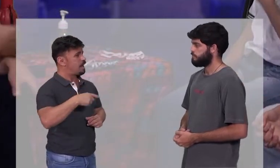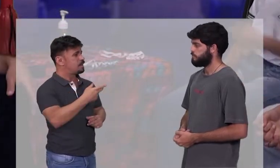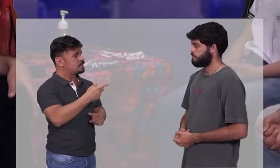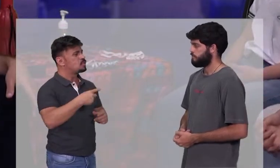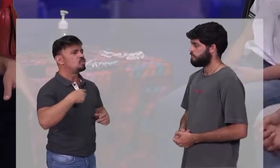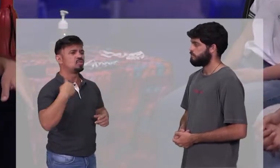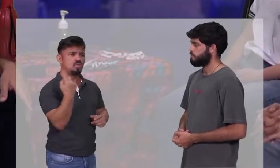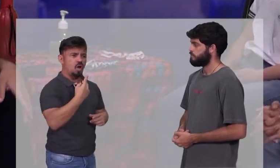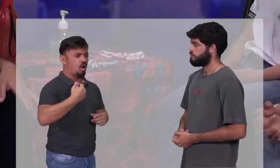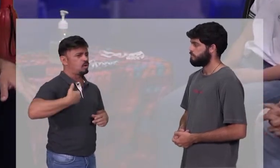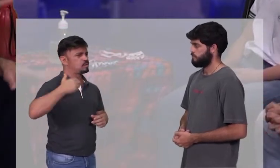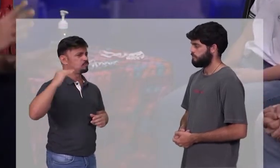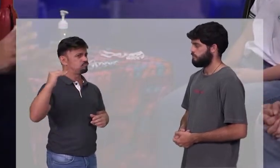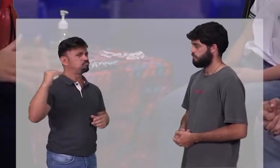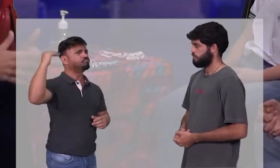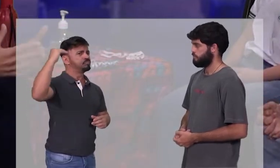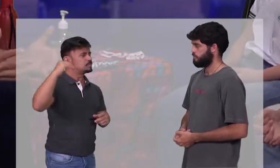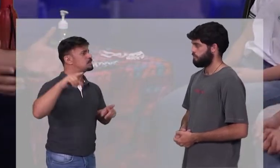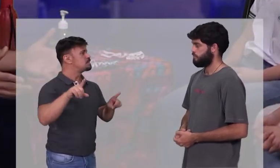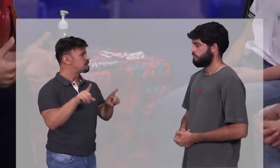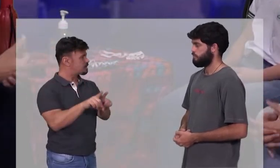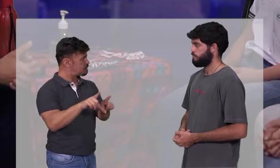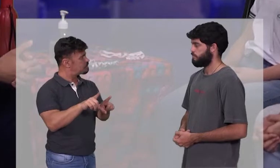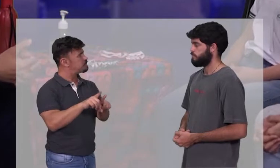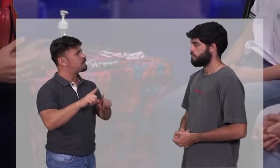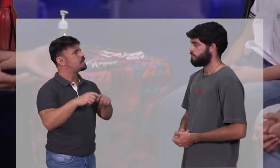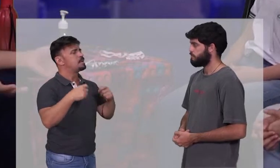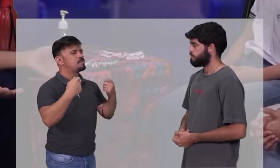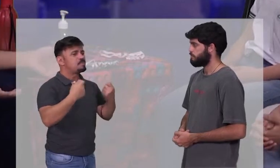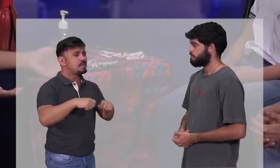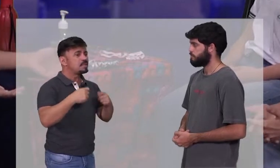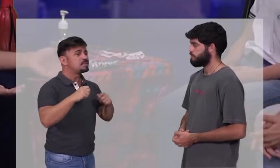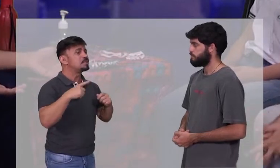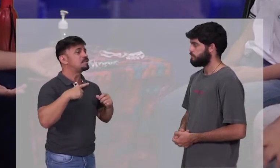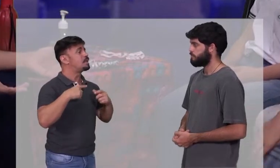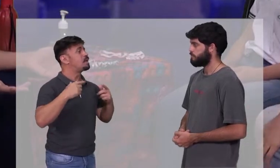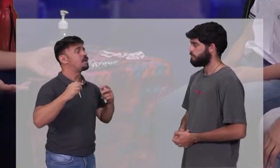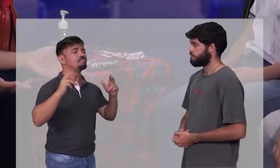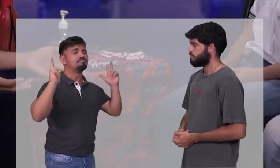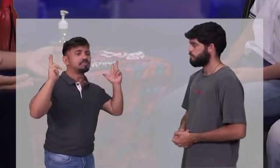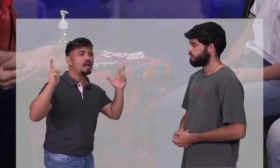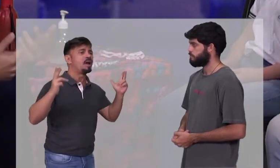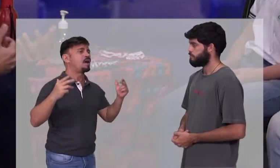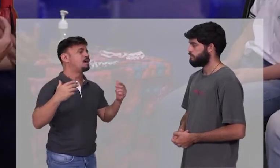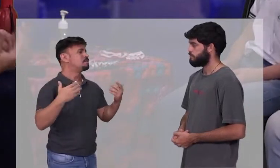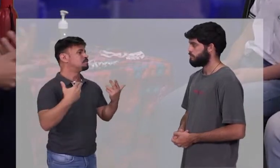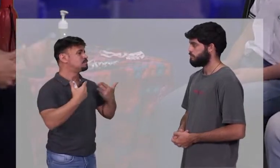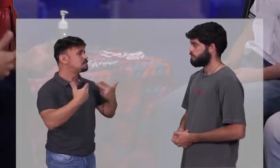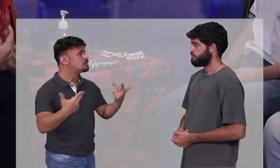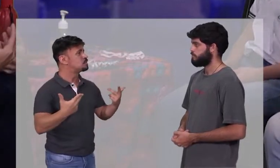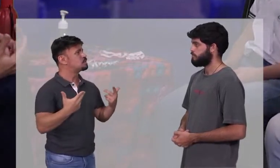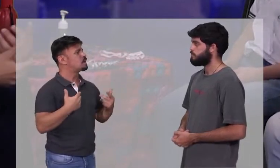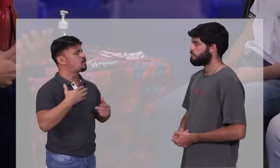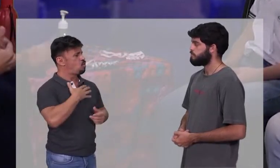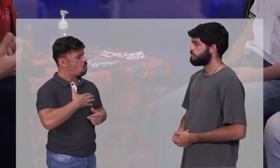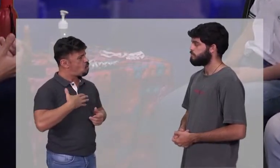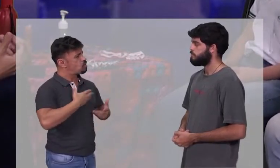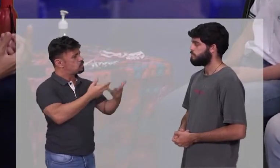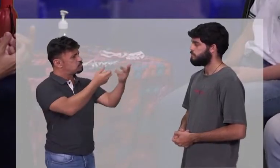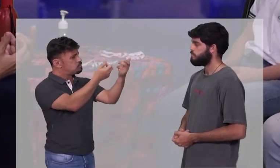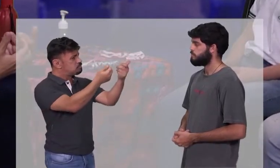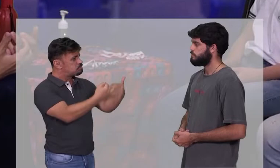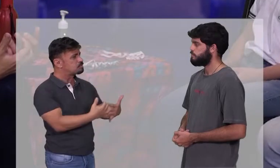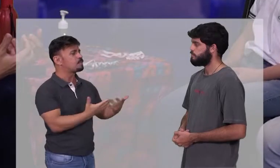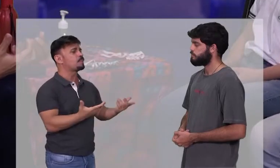de vocês, tá? Para nós, pessoas mais velhas, os adultos, mas a gente tem que ter esse lazer. Mas eu gostei do que vocês